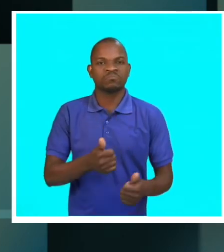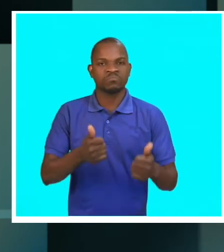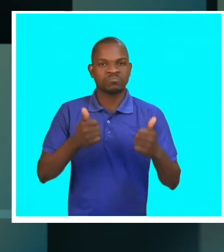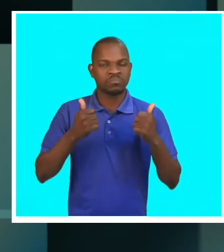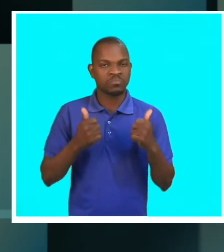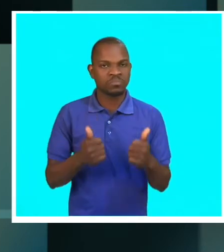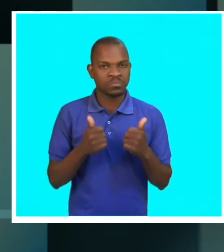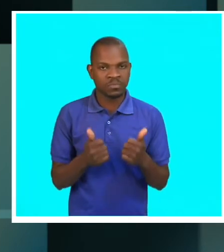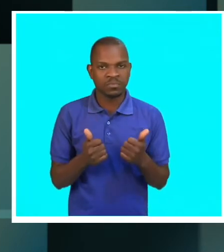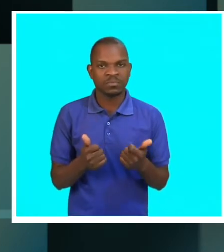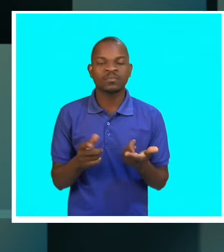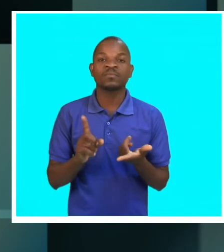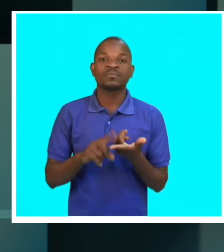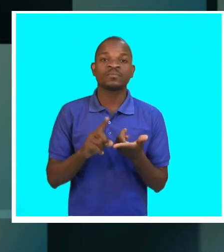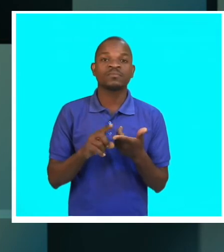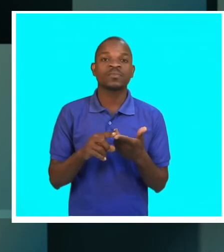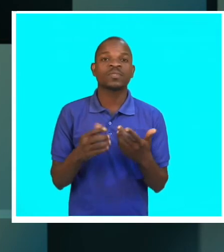portanto,